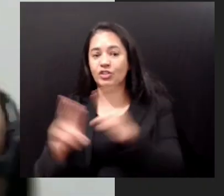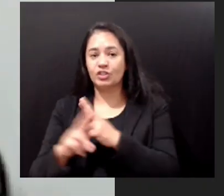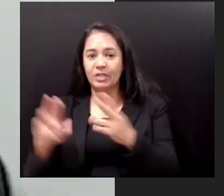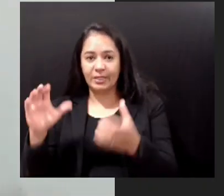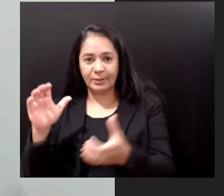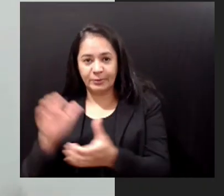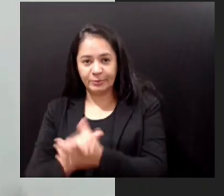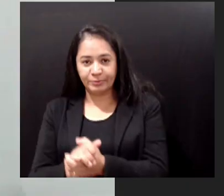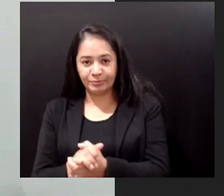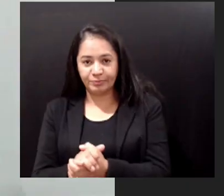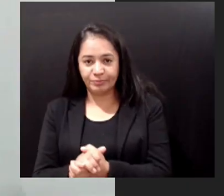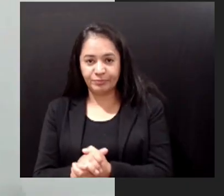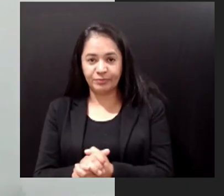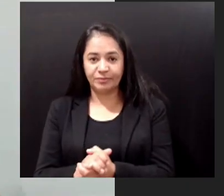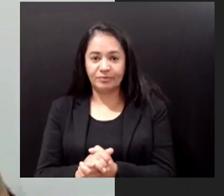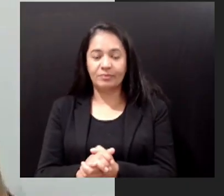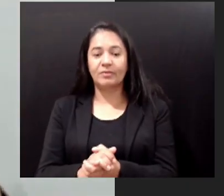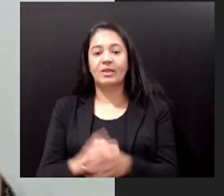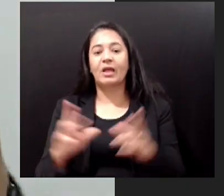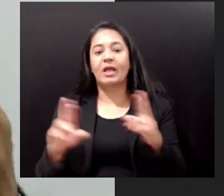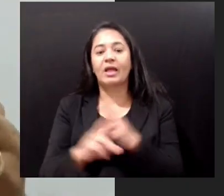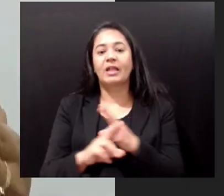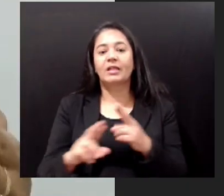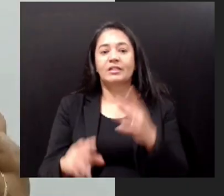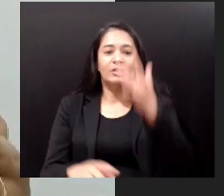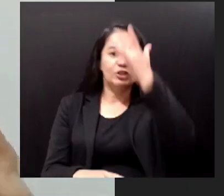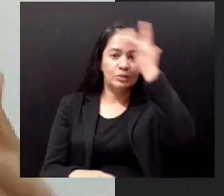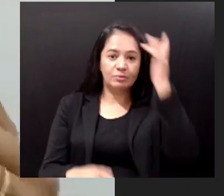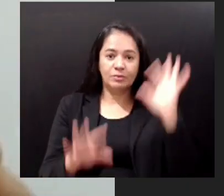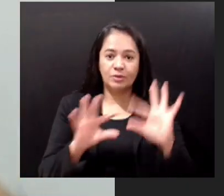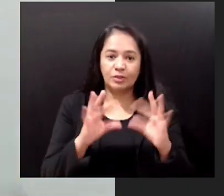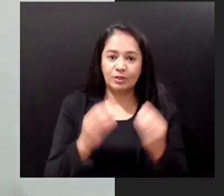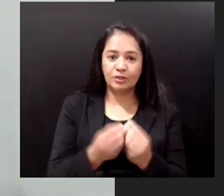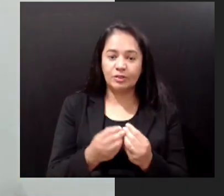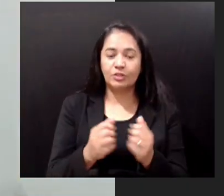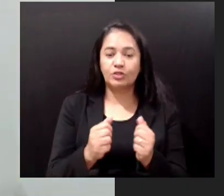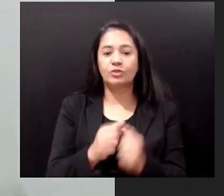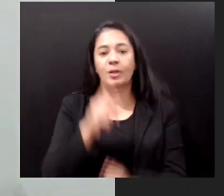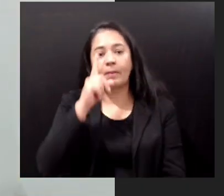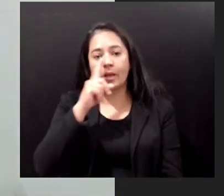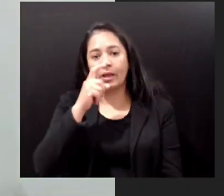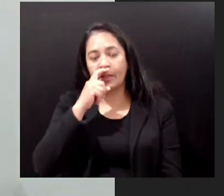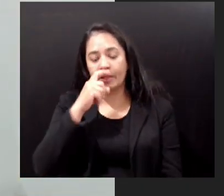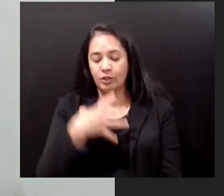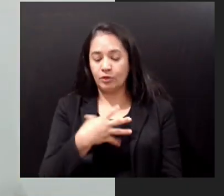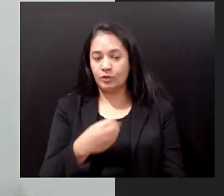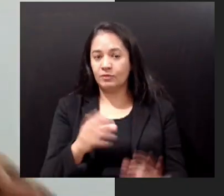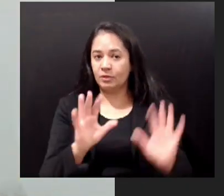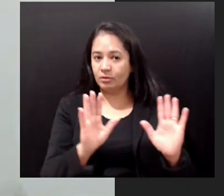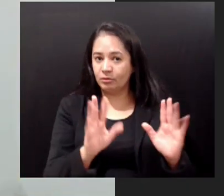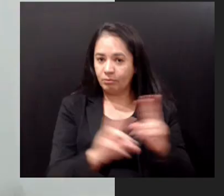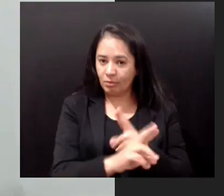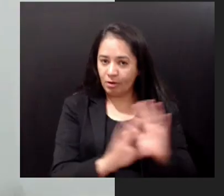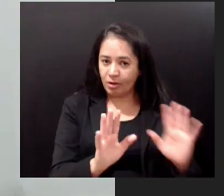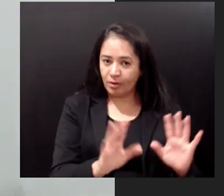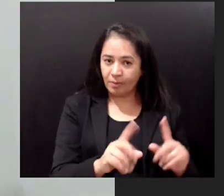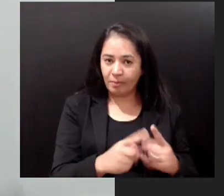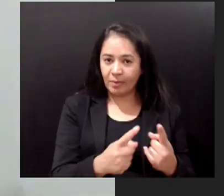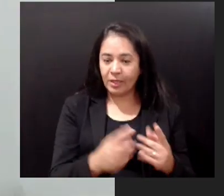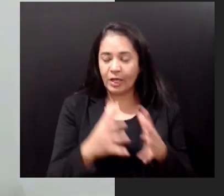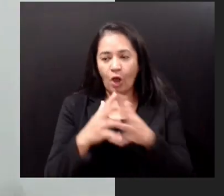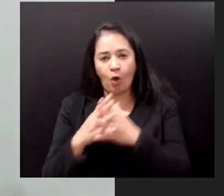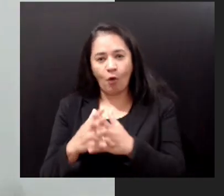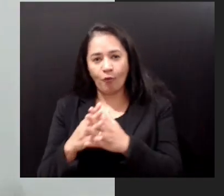relação parental é aquela estabelecida entre os genitores e os seus filhos, que não se confunde com a